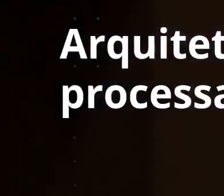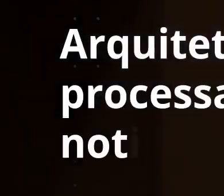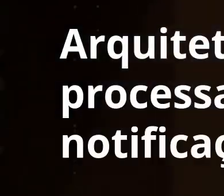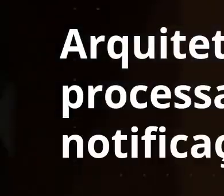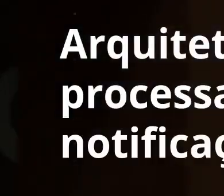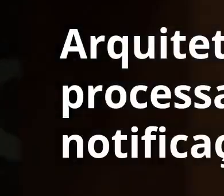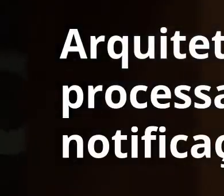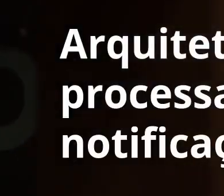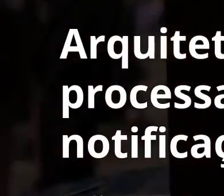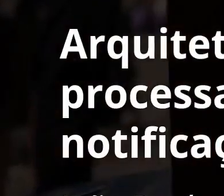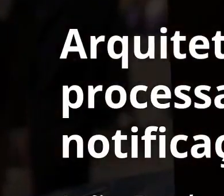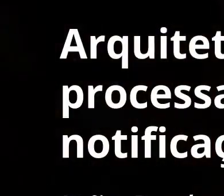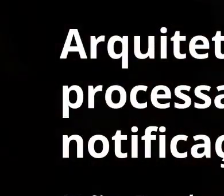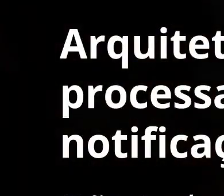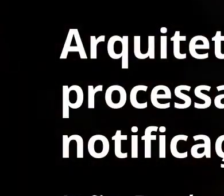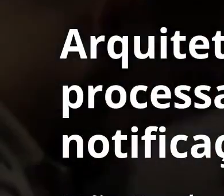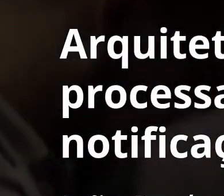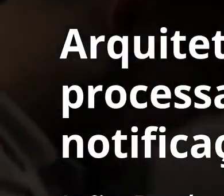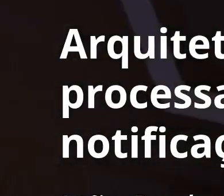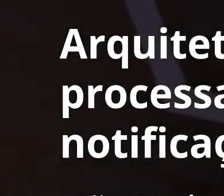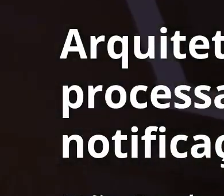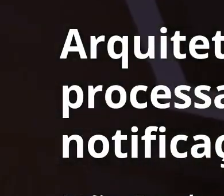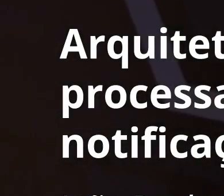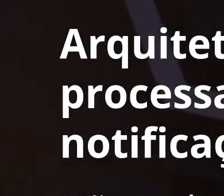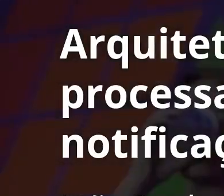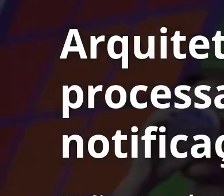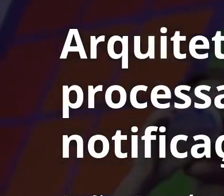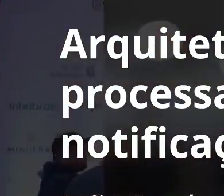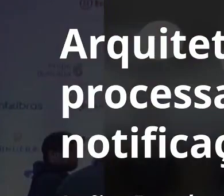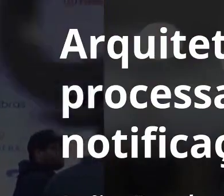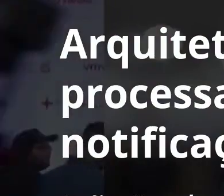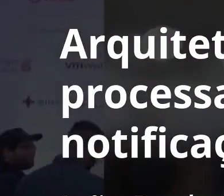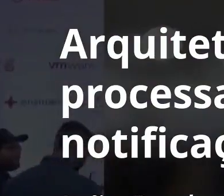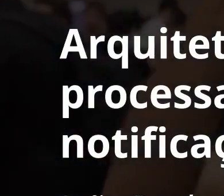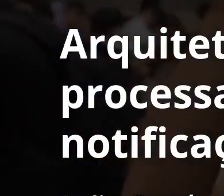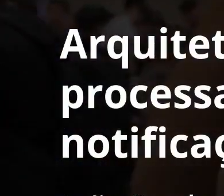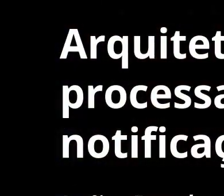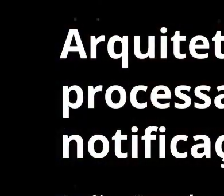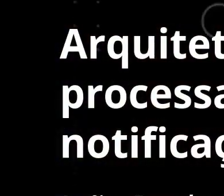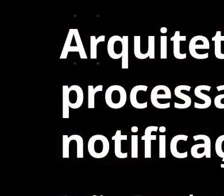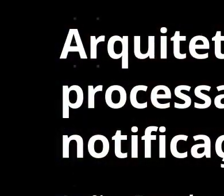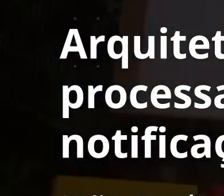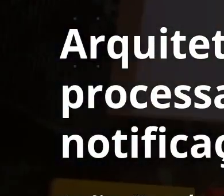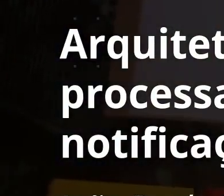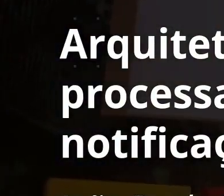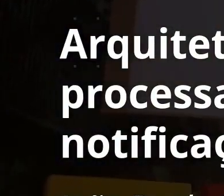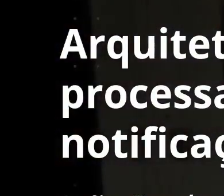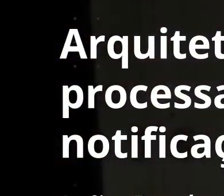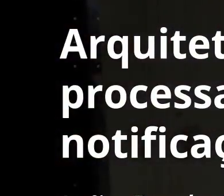Arquitetura evolutiva como processar milhares de notificações.